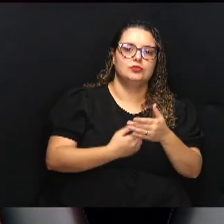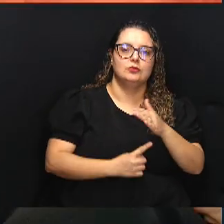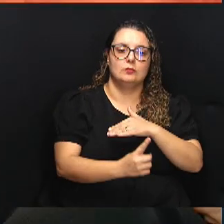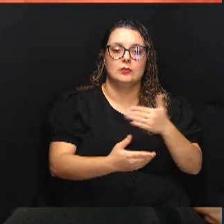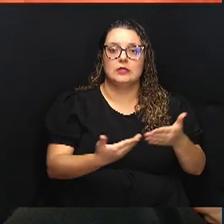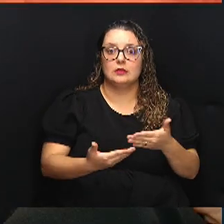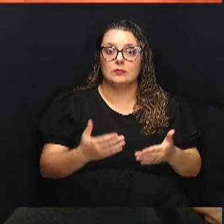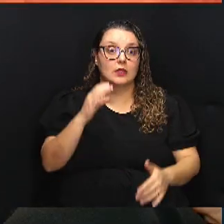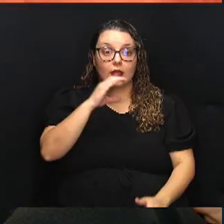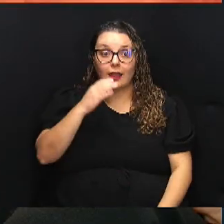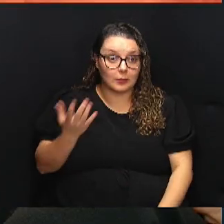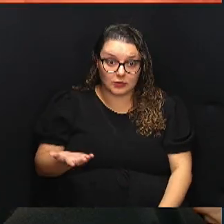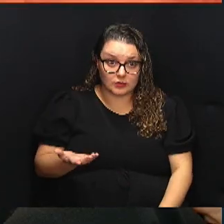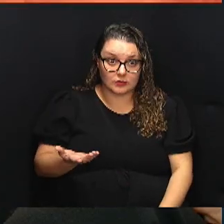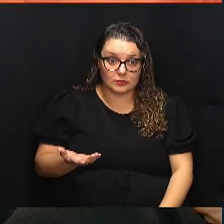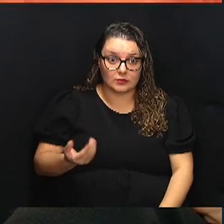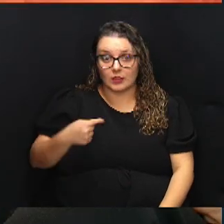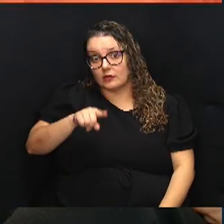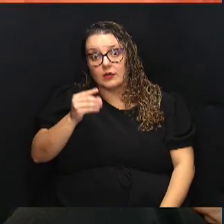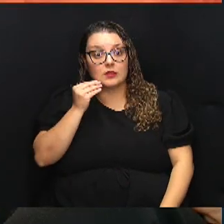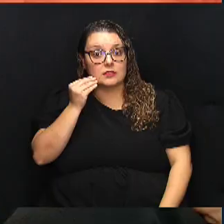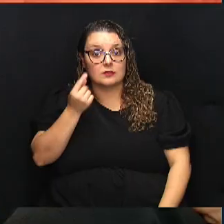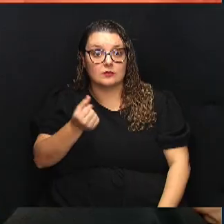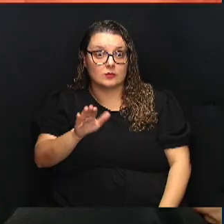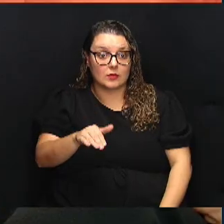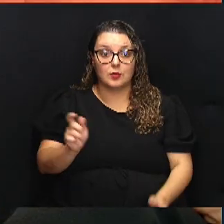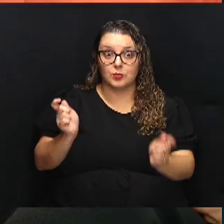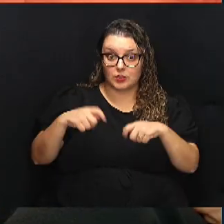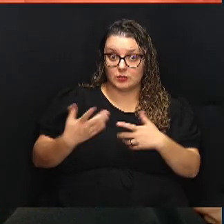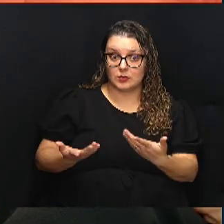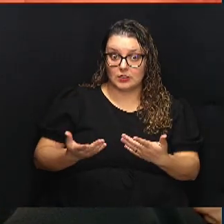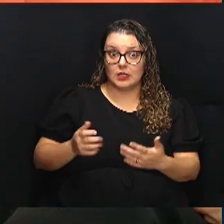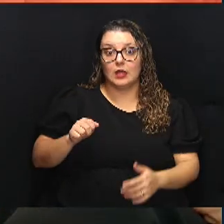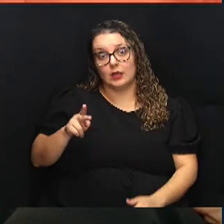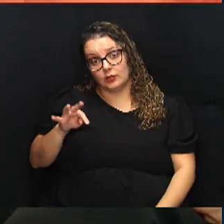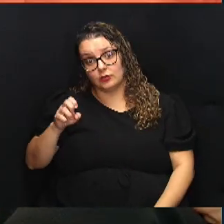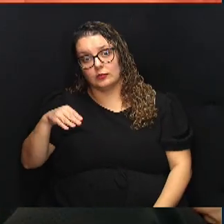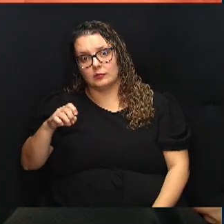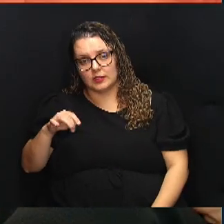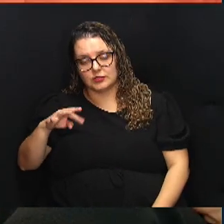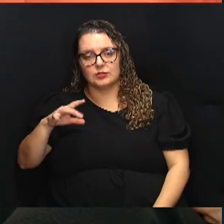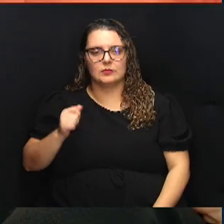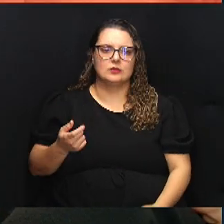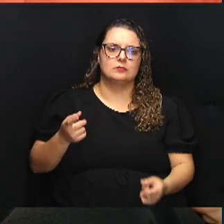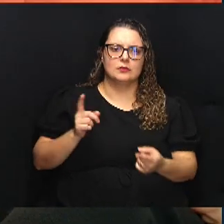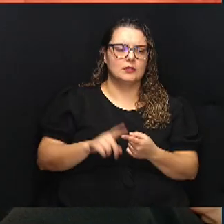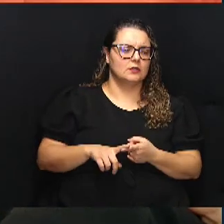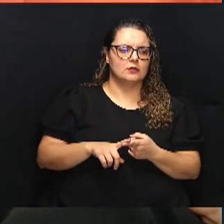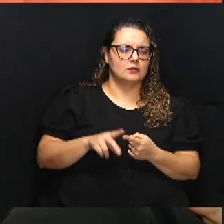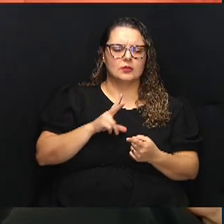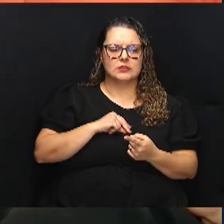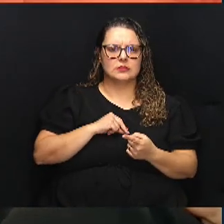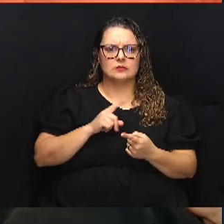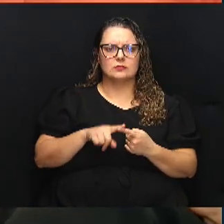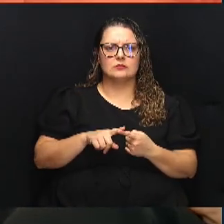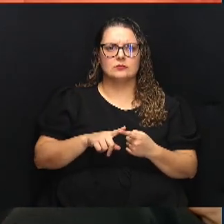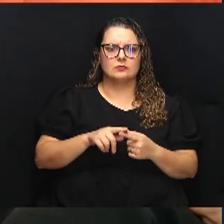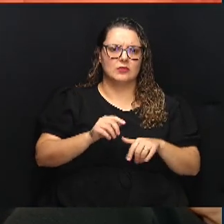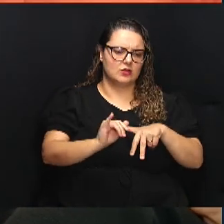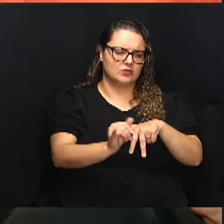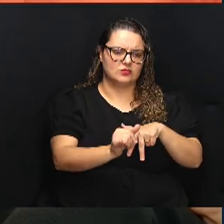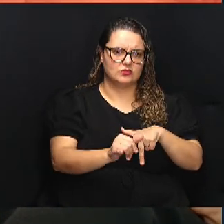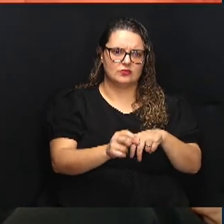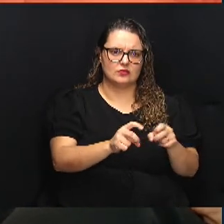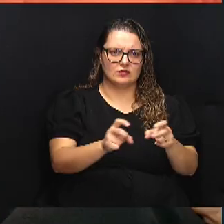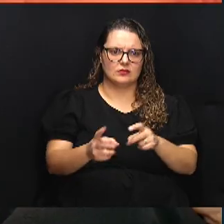isso é rápido. Vai e testa da maneira mais barata possível. Automaticamente você vai vendo, putz, o meu discurso de vendas está ruim, então você já vai,